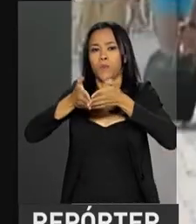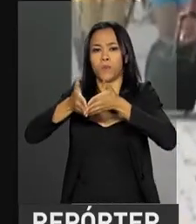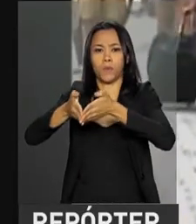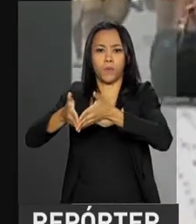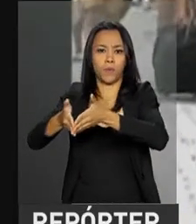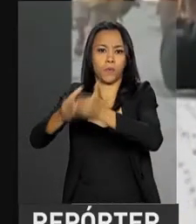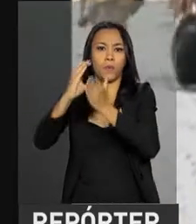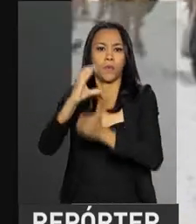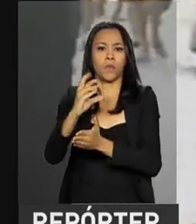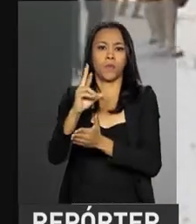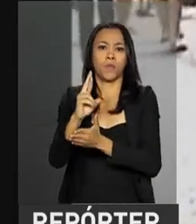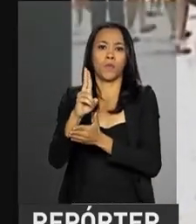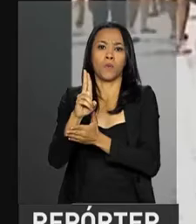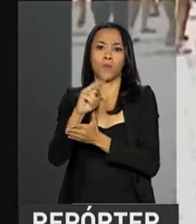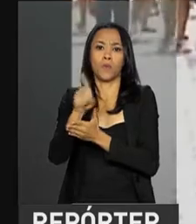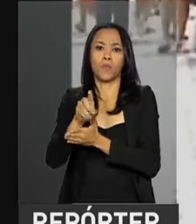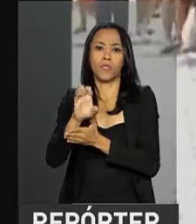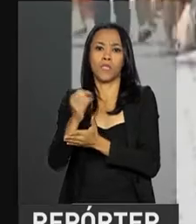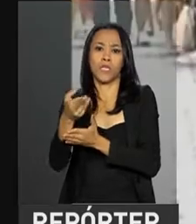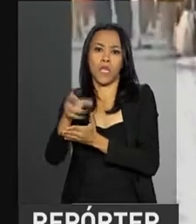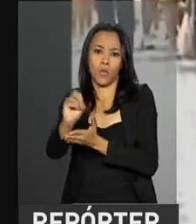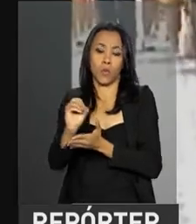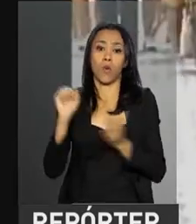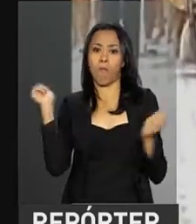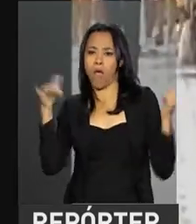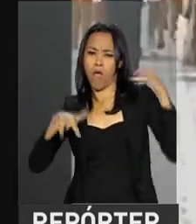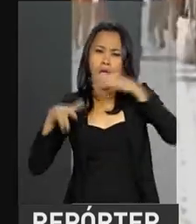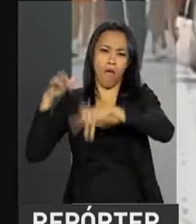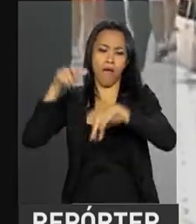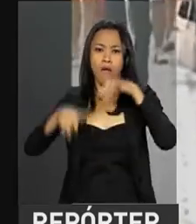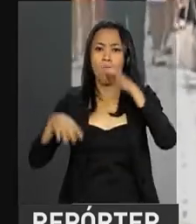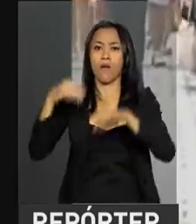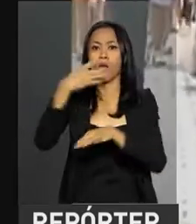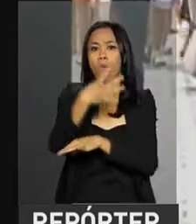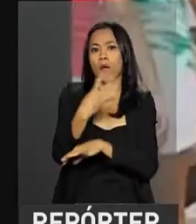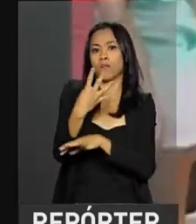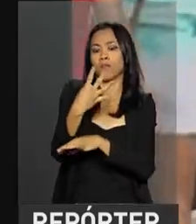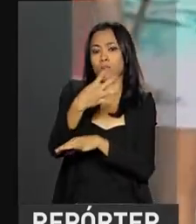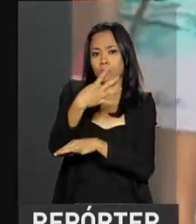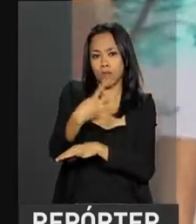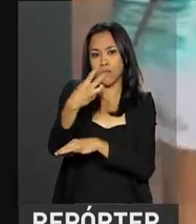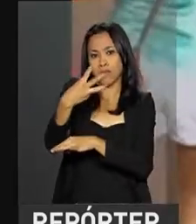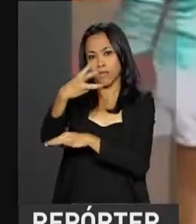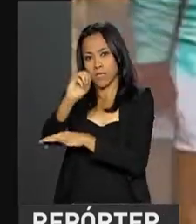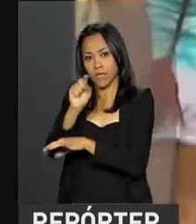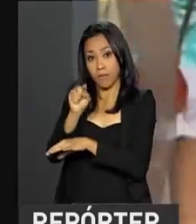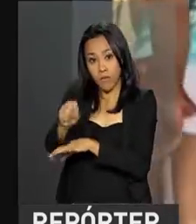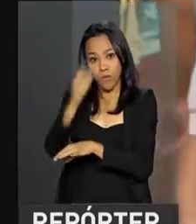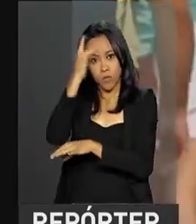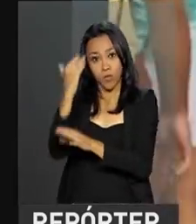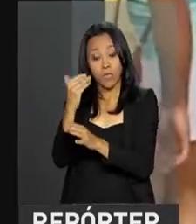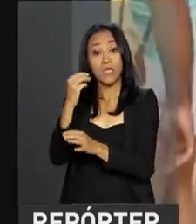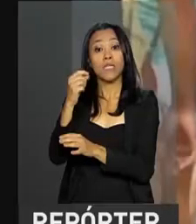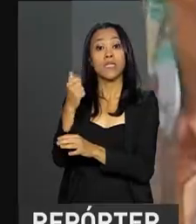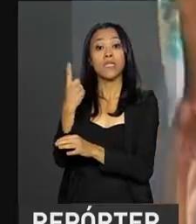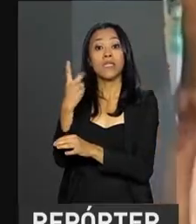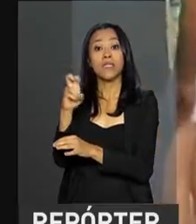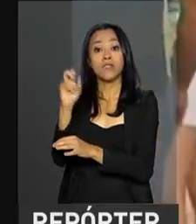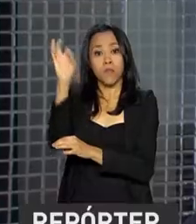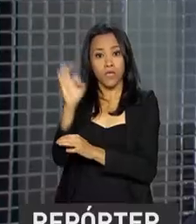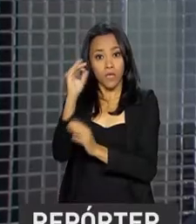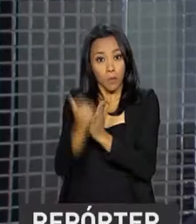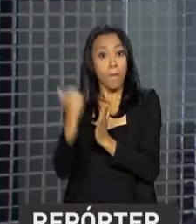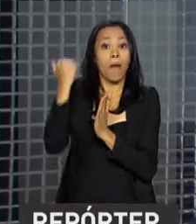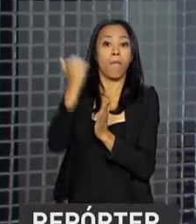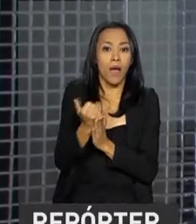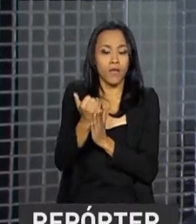Segundo a Embratur, o Brasil deve receber mais de 430 mil pessoas pelos portos, 15% a mais que no ano anterior.